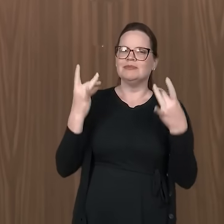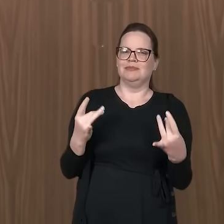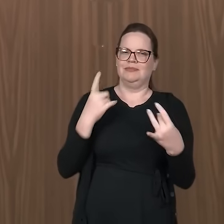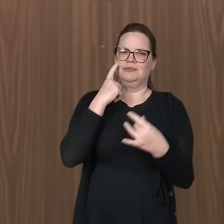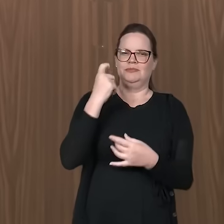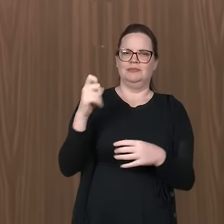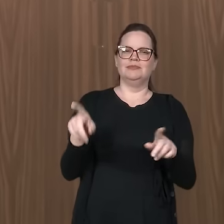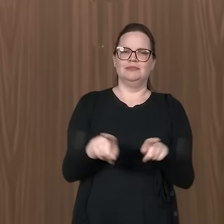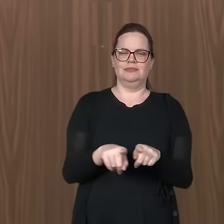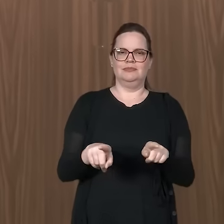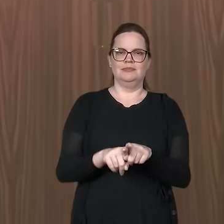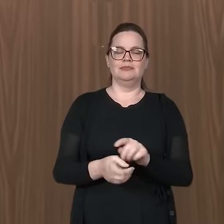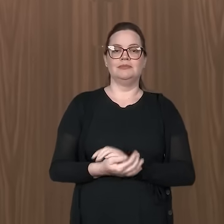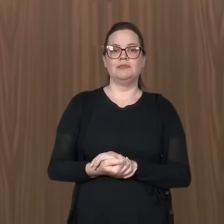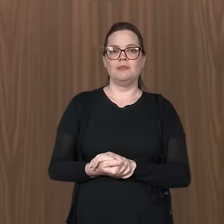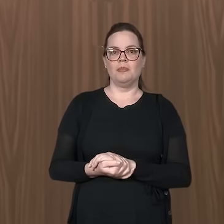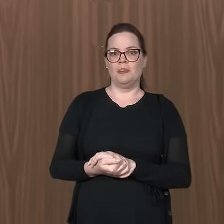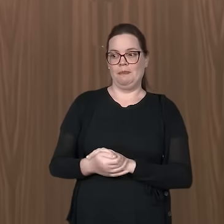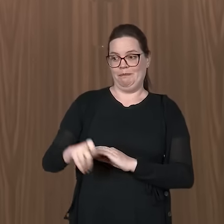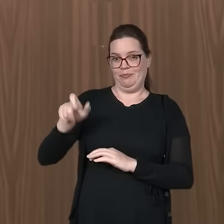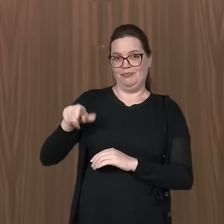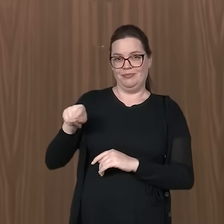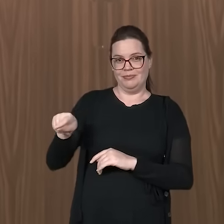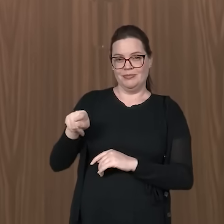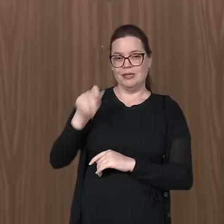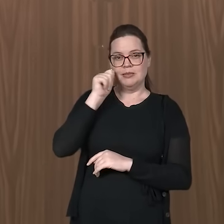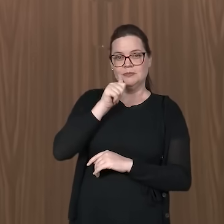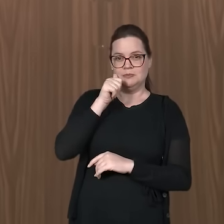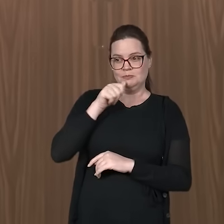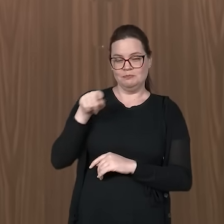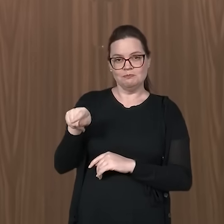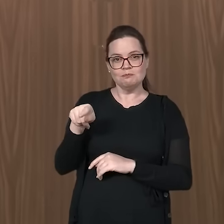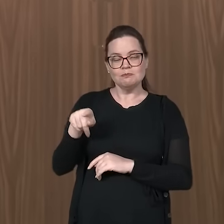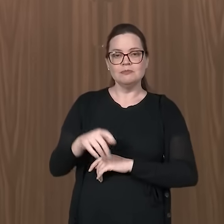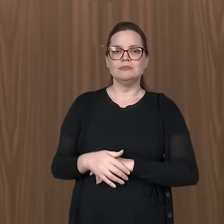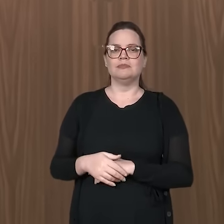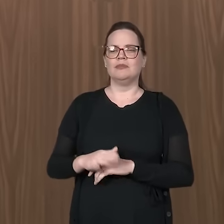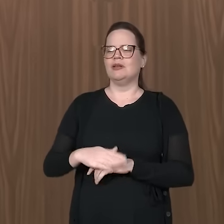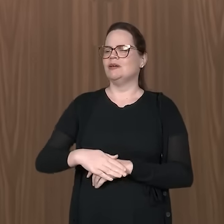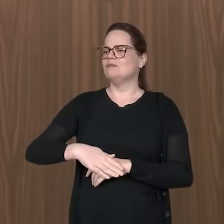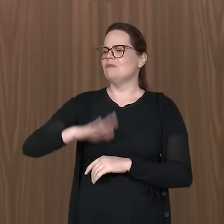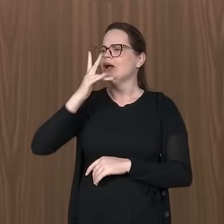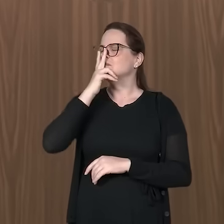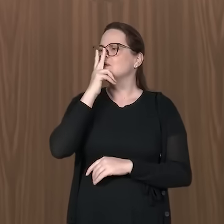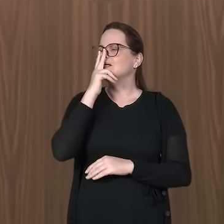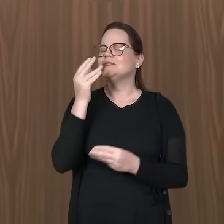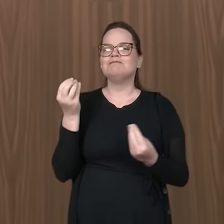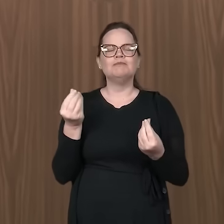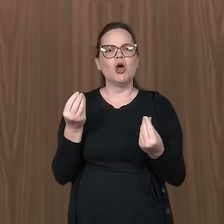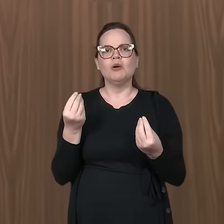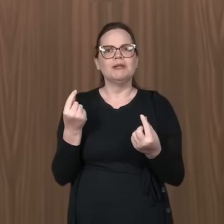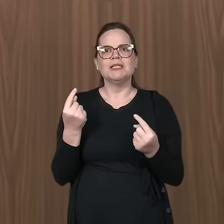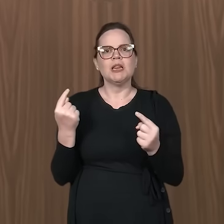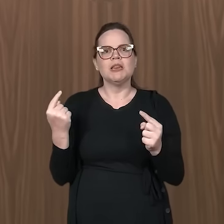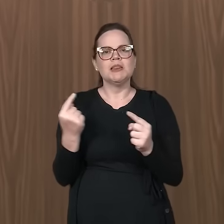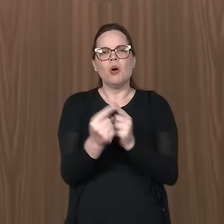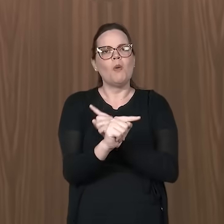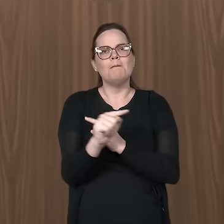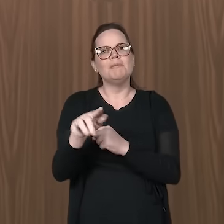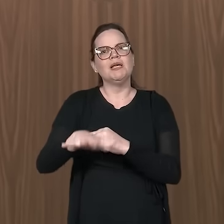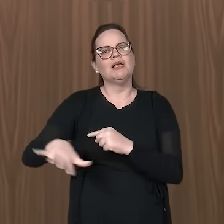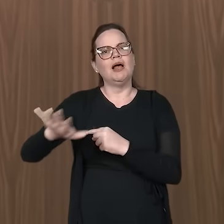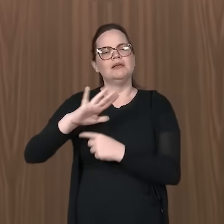interessante aqui. Pela situação dela, ela talvez fosse a pessoa mais improvável em